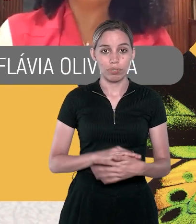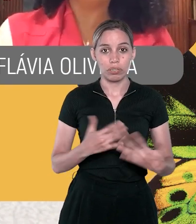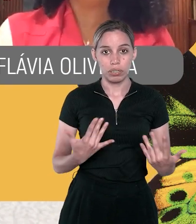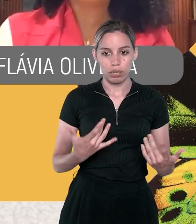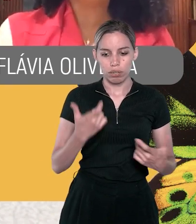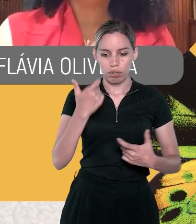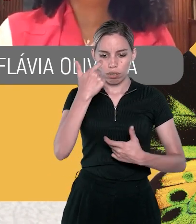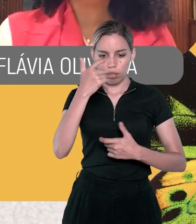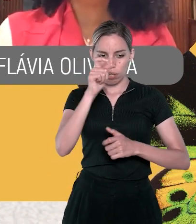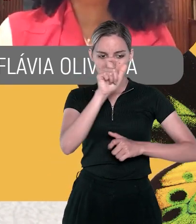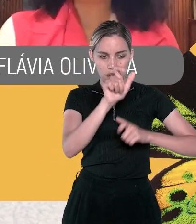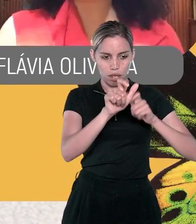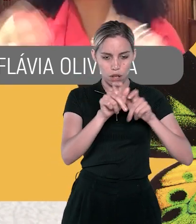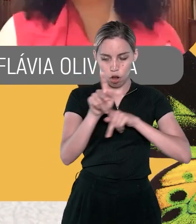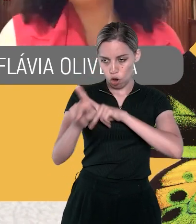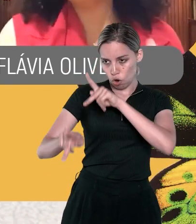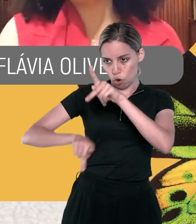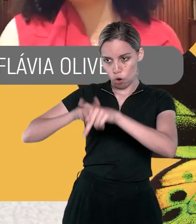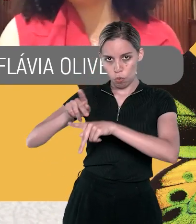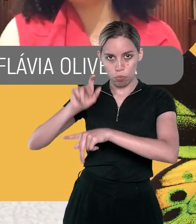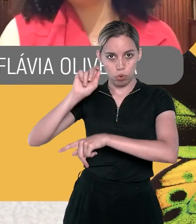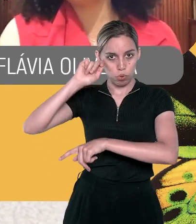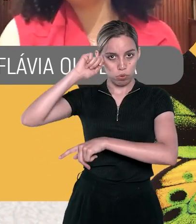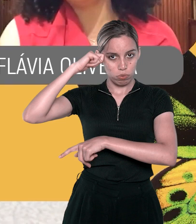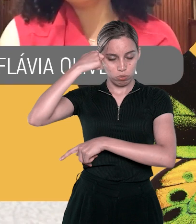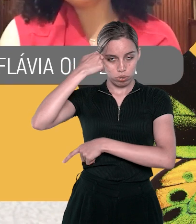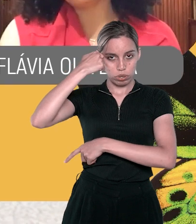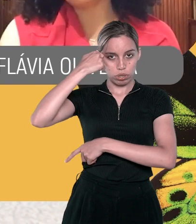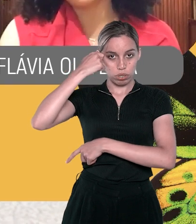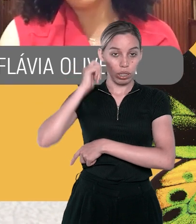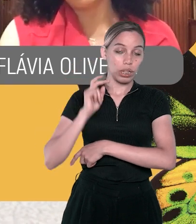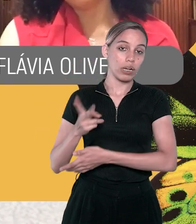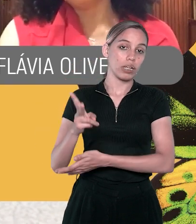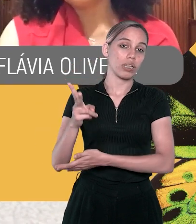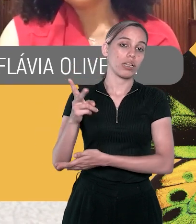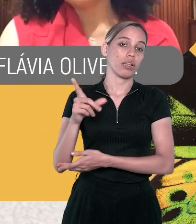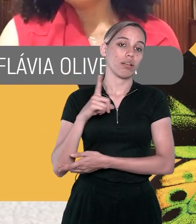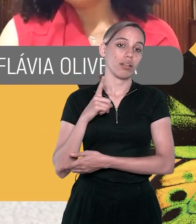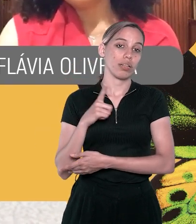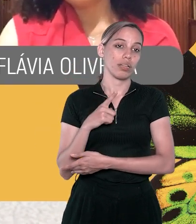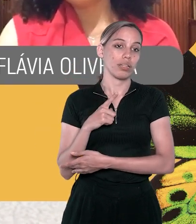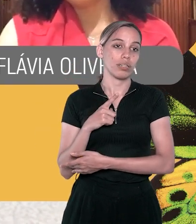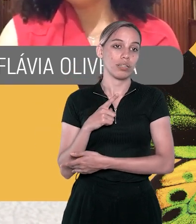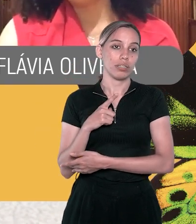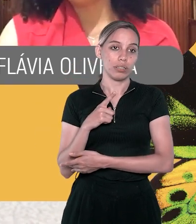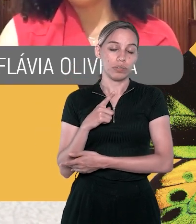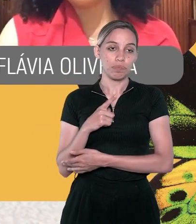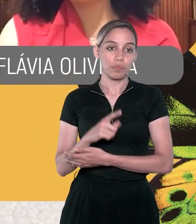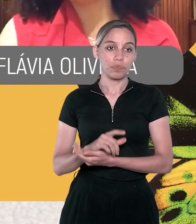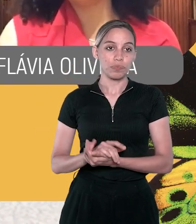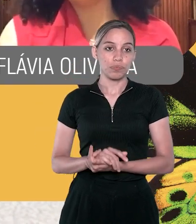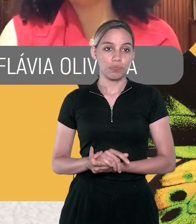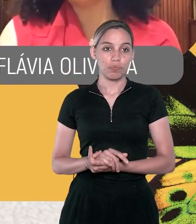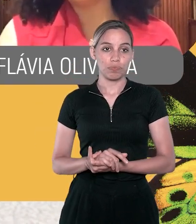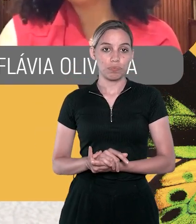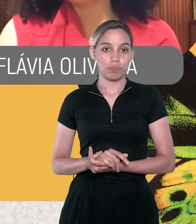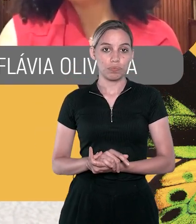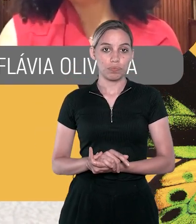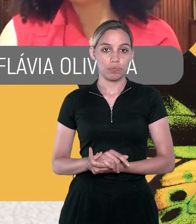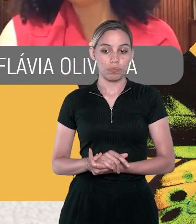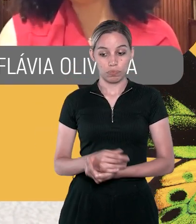negro sempre teve nesse local. A arte